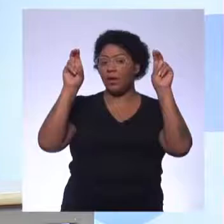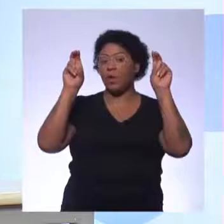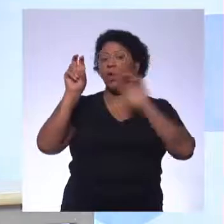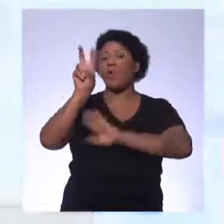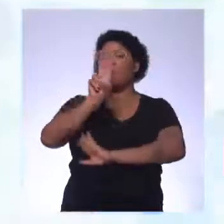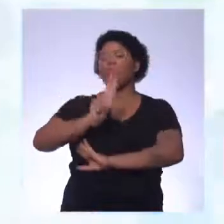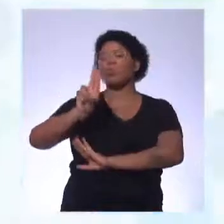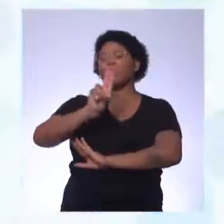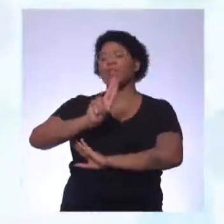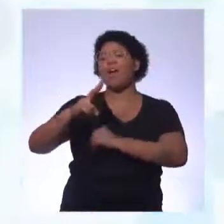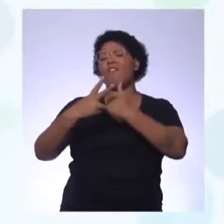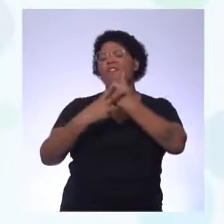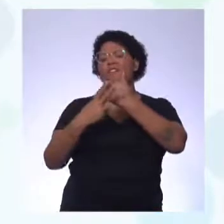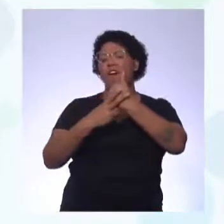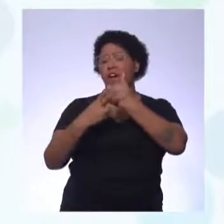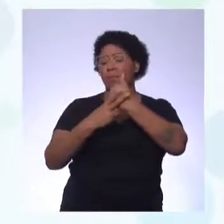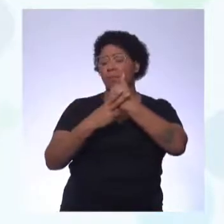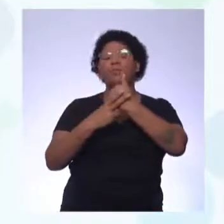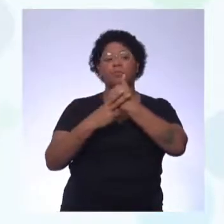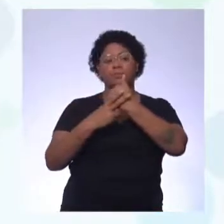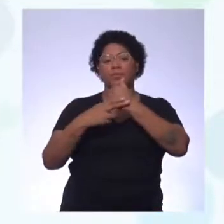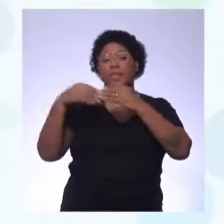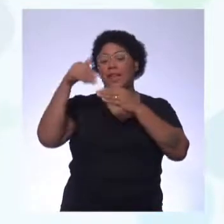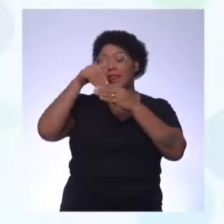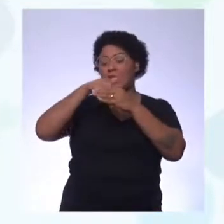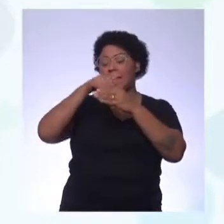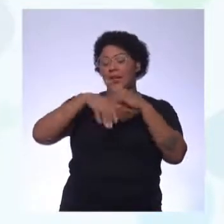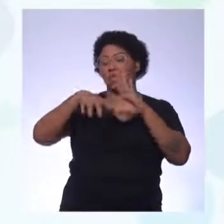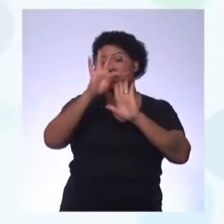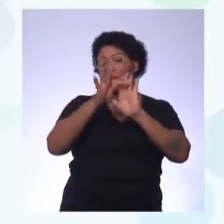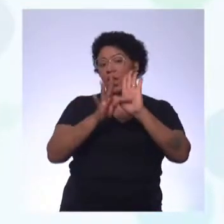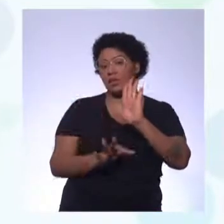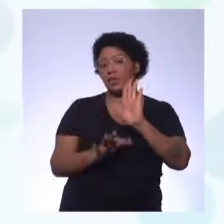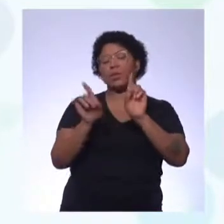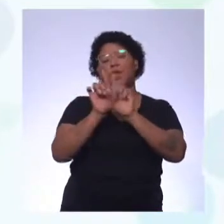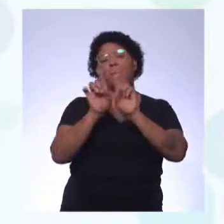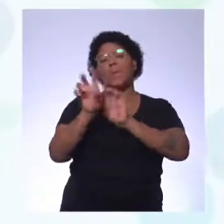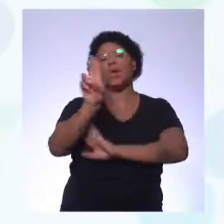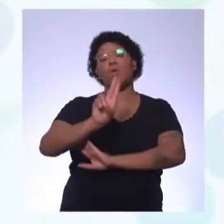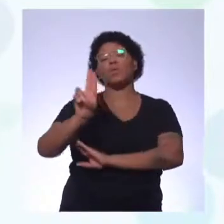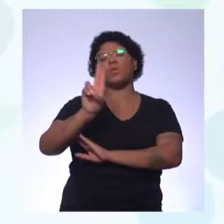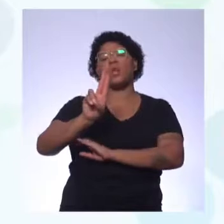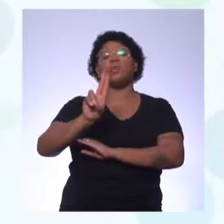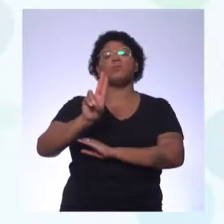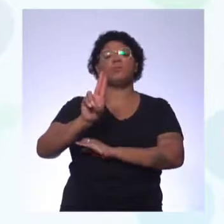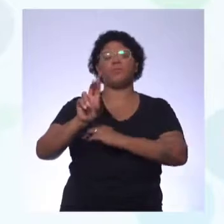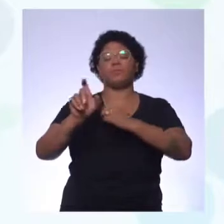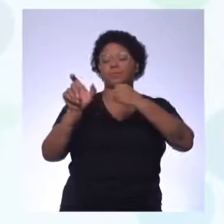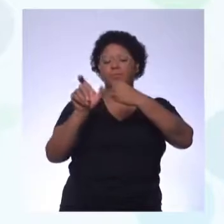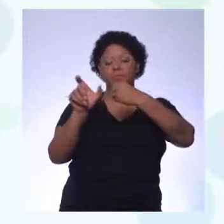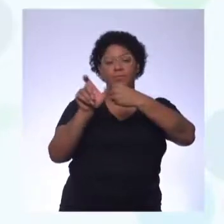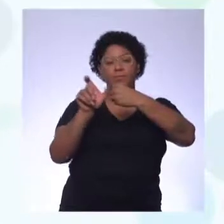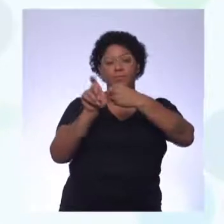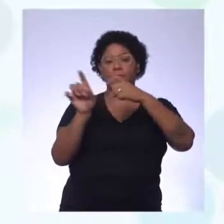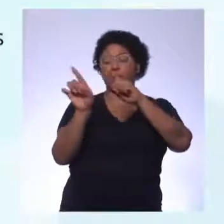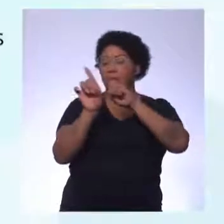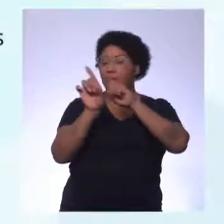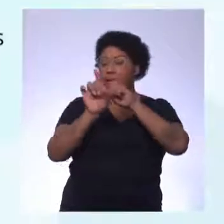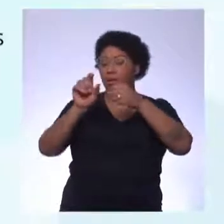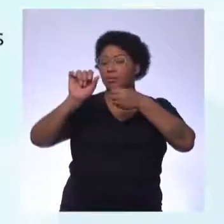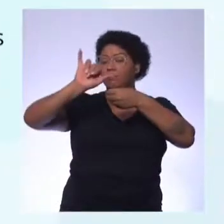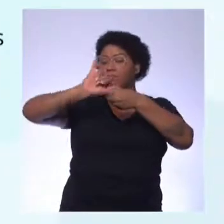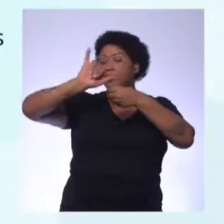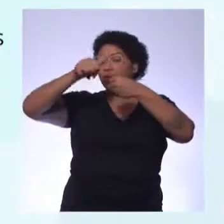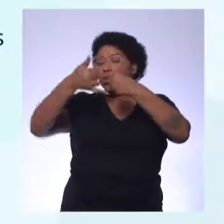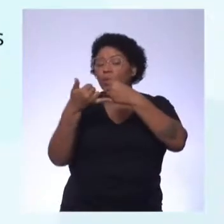verbos, substantivos e adjetivos em diferentes textos. A habilidade, utilizar ao